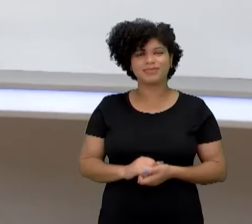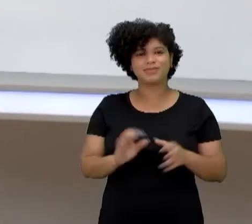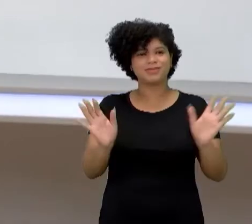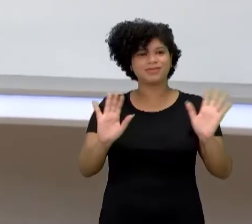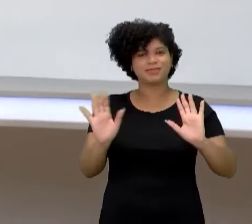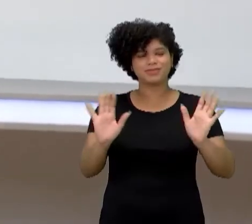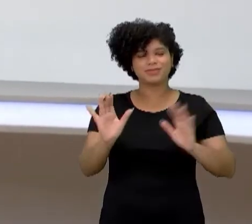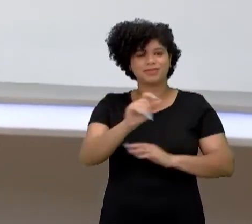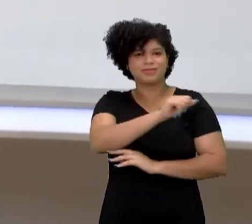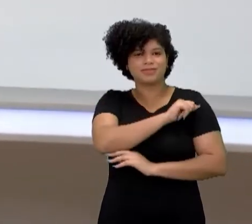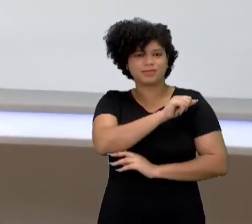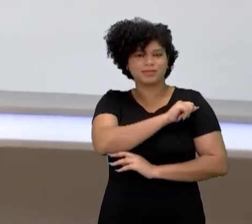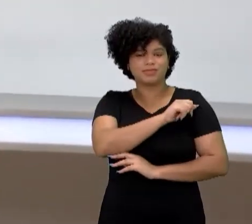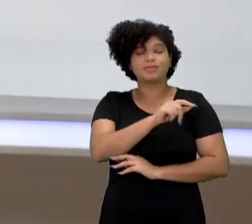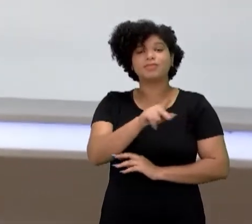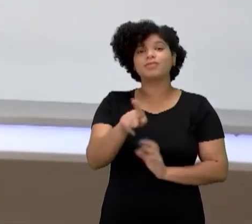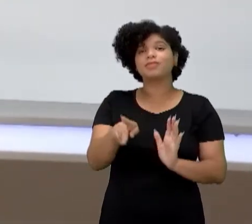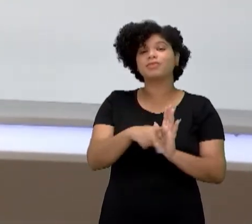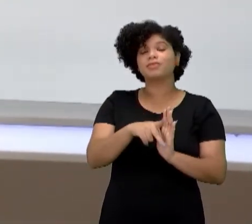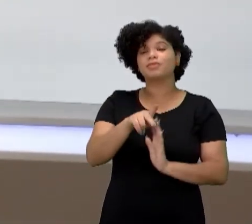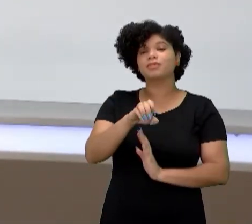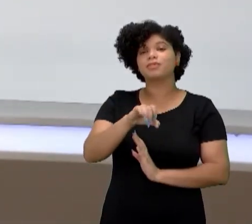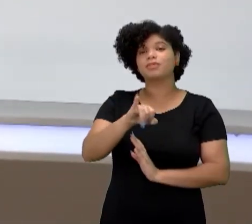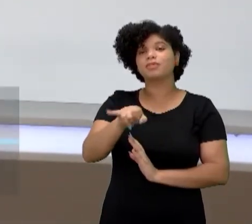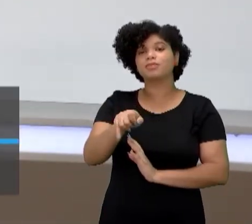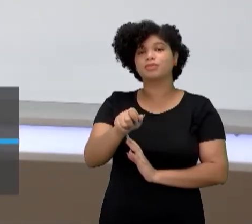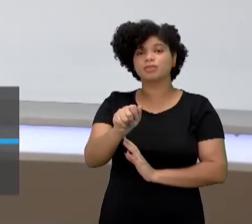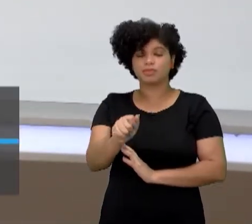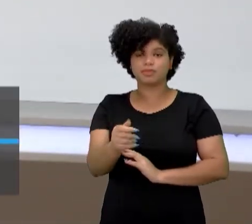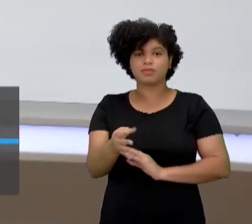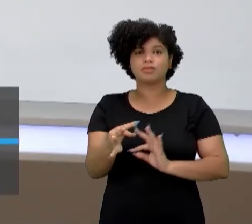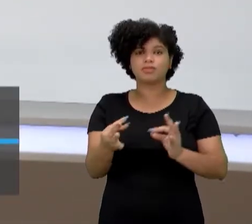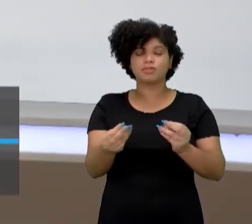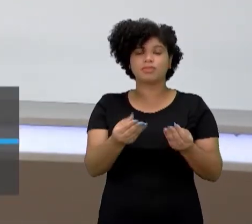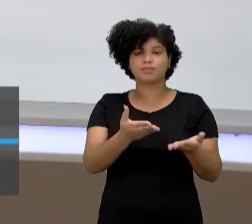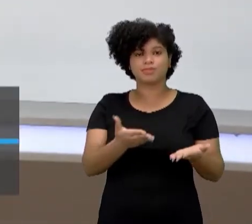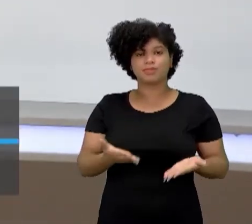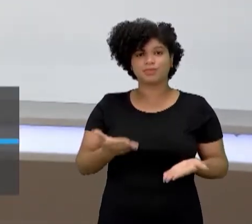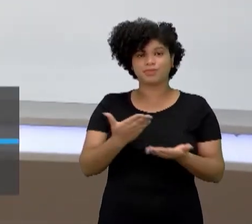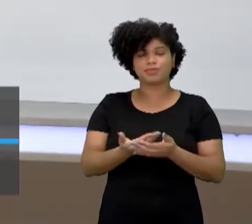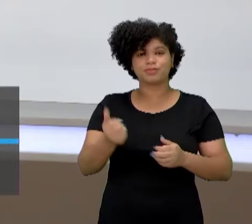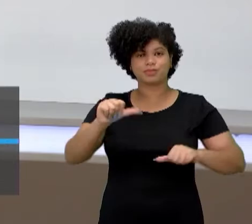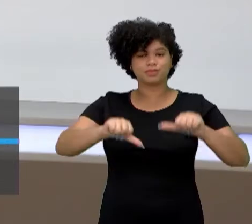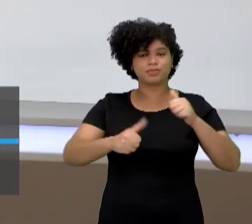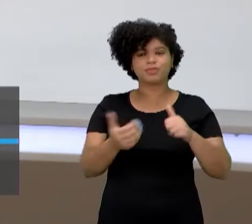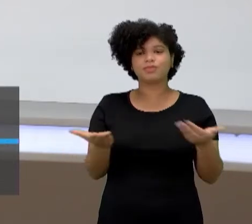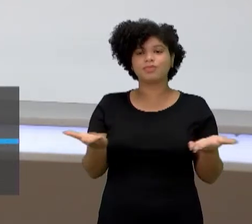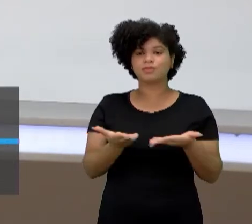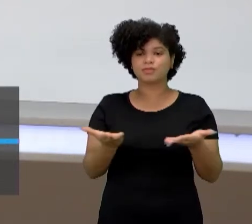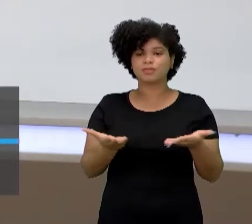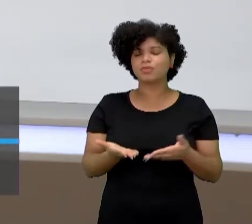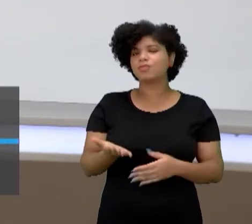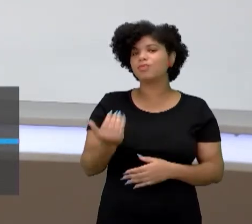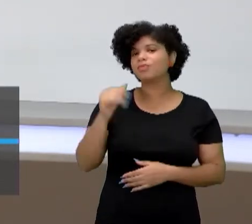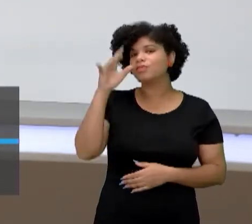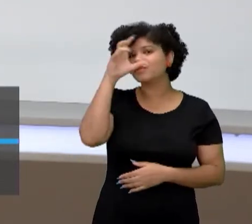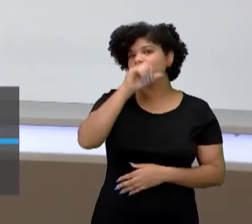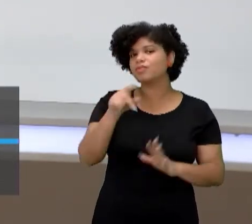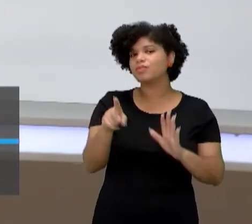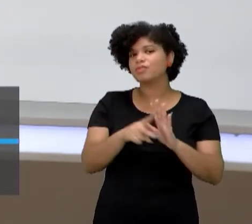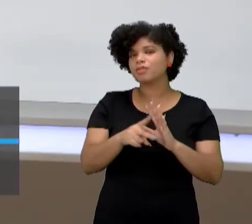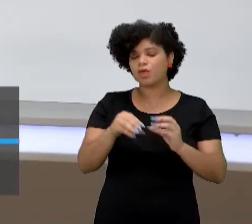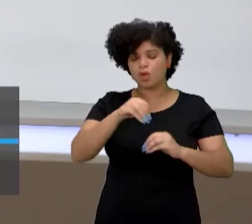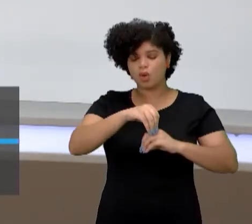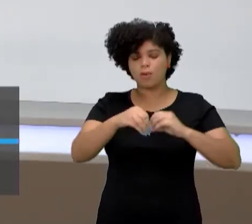Olá, estudantes do segundo termo do EJA, sejam bem-vindos para mais uma aula de Química. E hoje, na aula de Química, a gente vai falar sobre